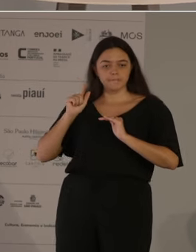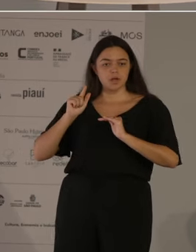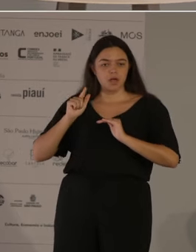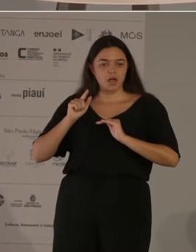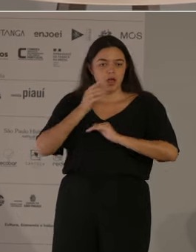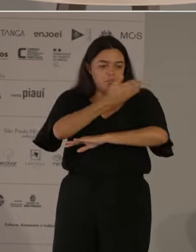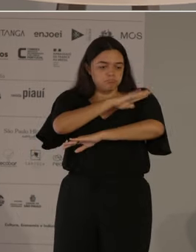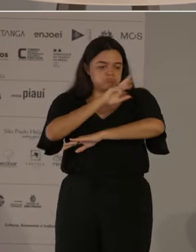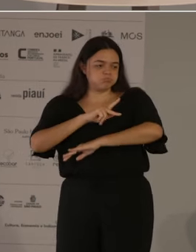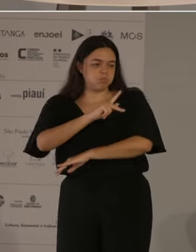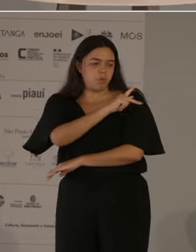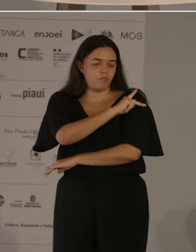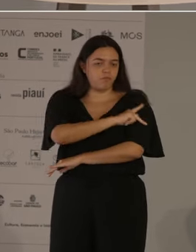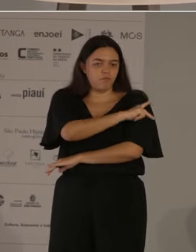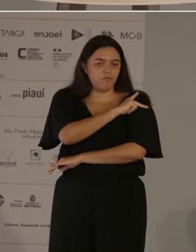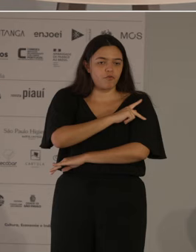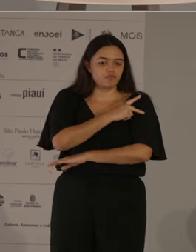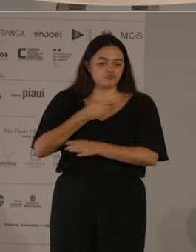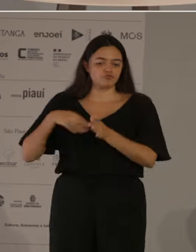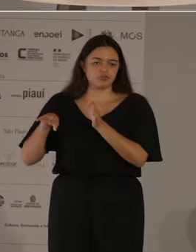vieram provavelmente da África.